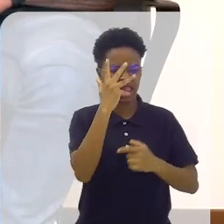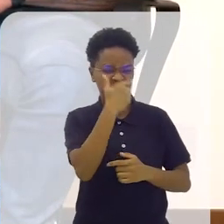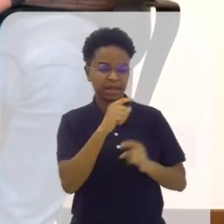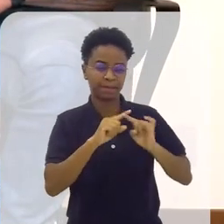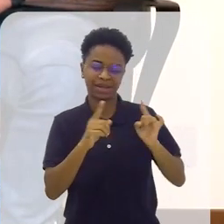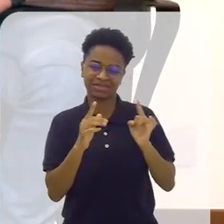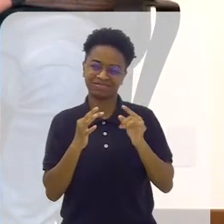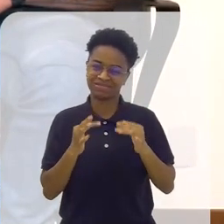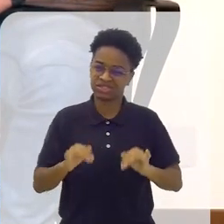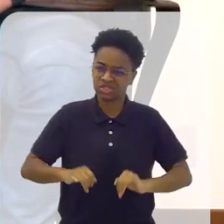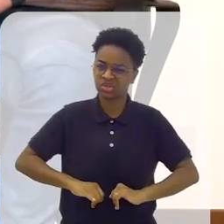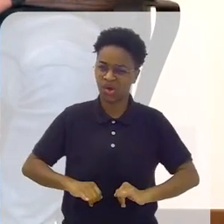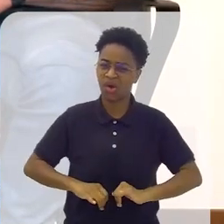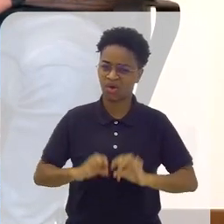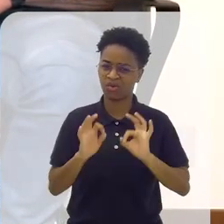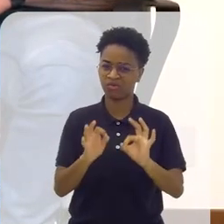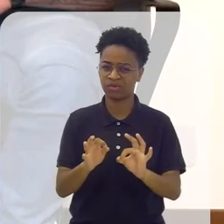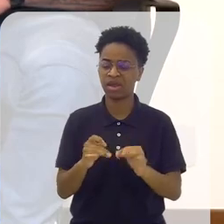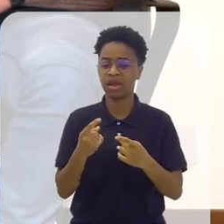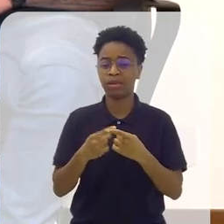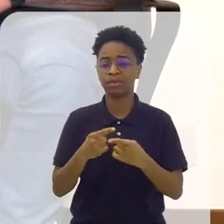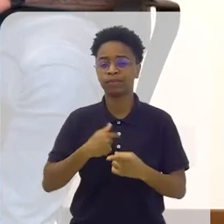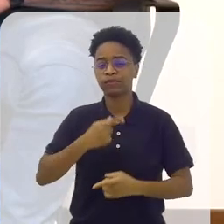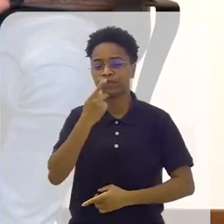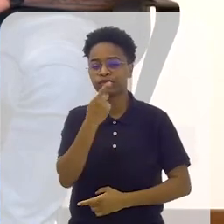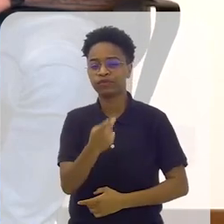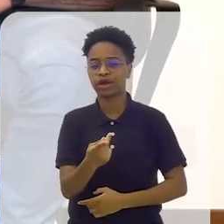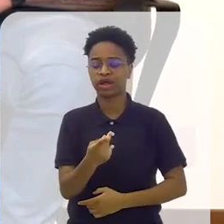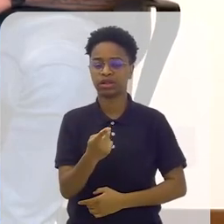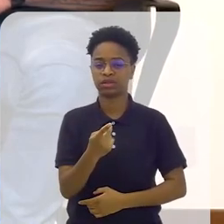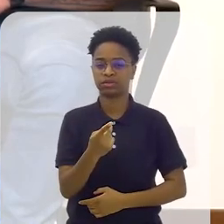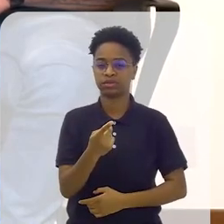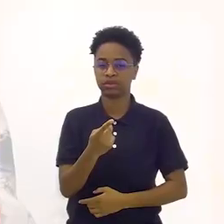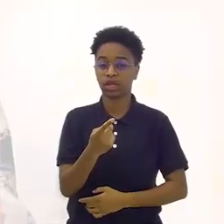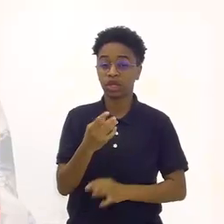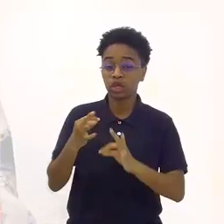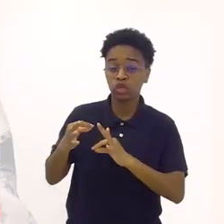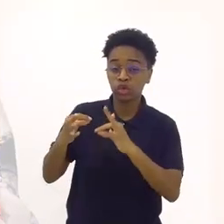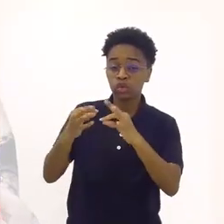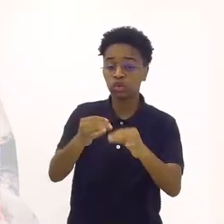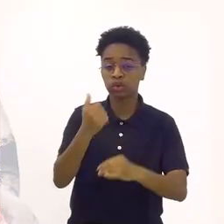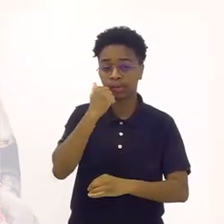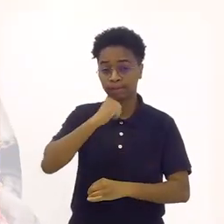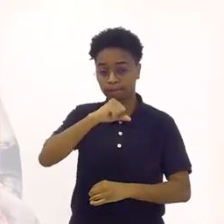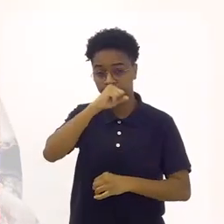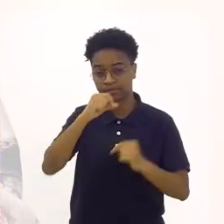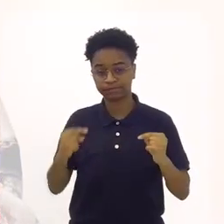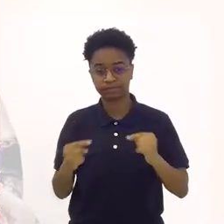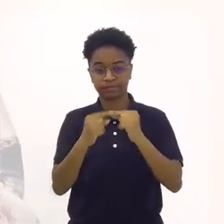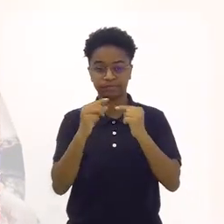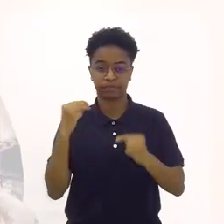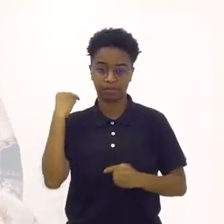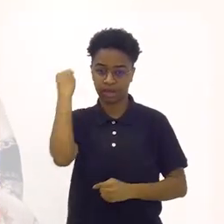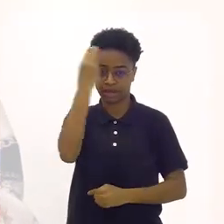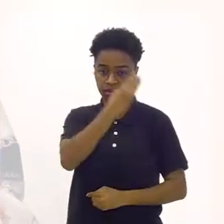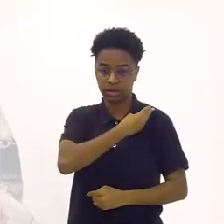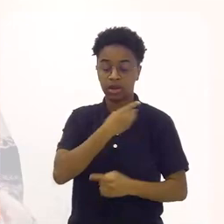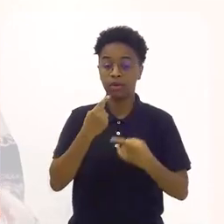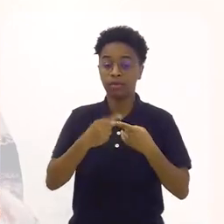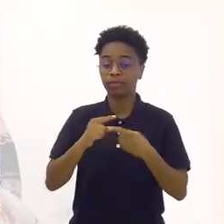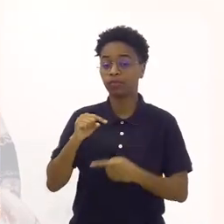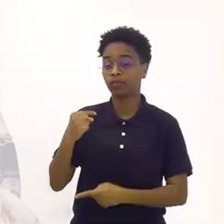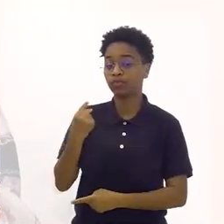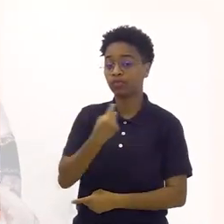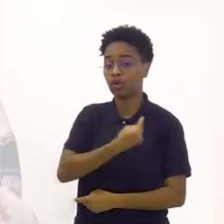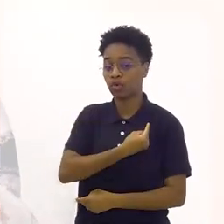Ela é linda, mas ela é dolorida. É. Eu costumo dizer que todas as mães são Maria. Sim, sim. Porque